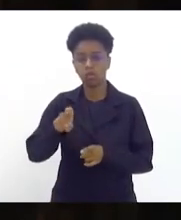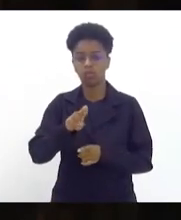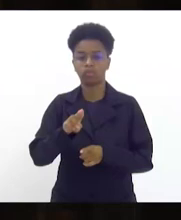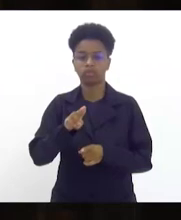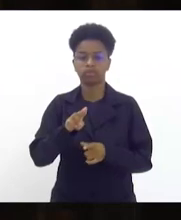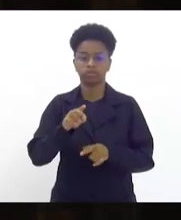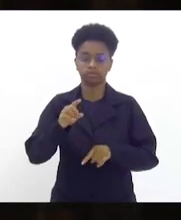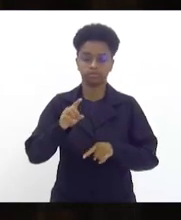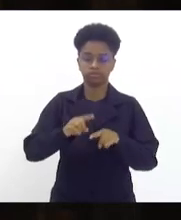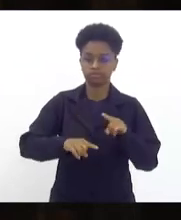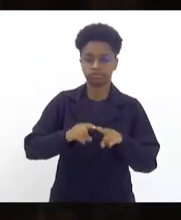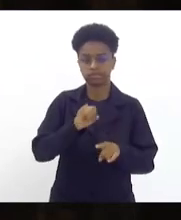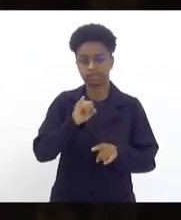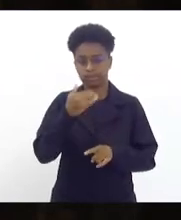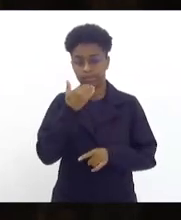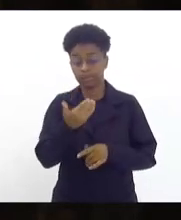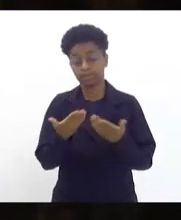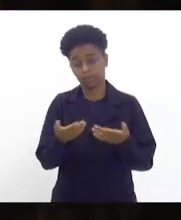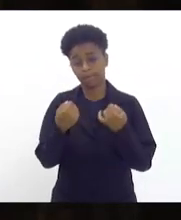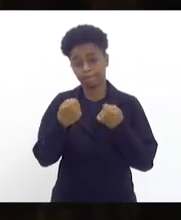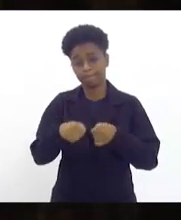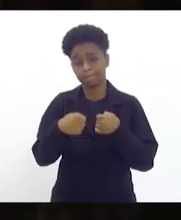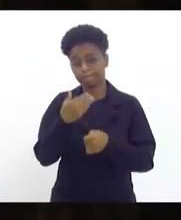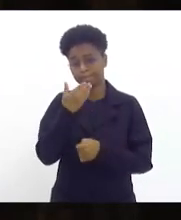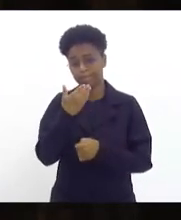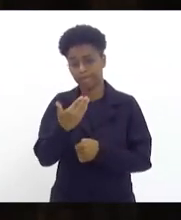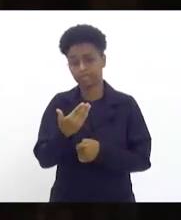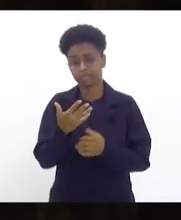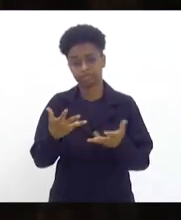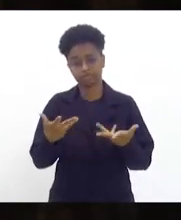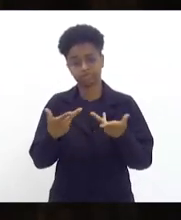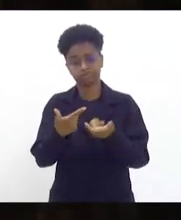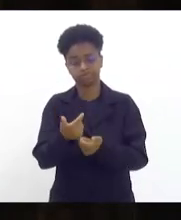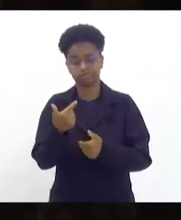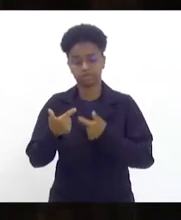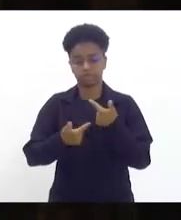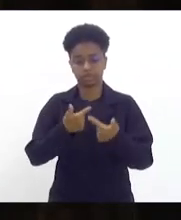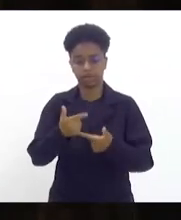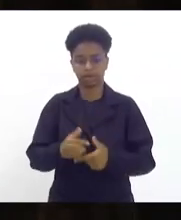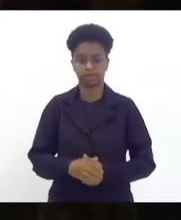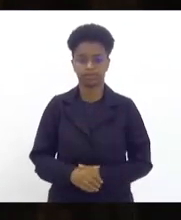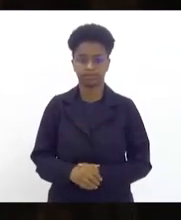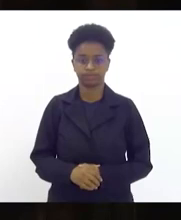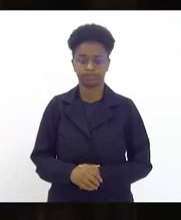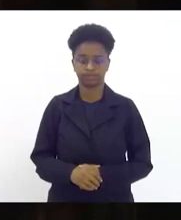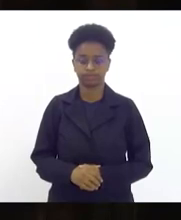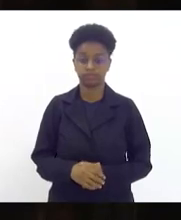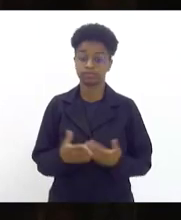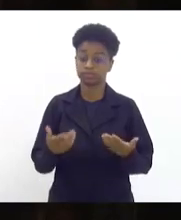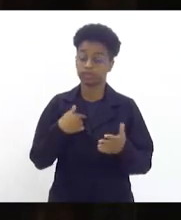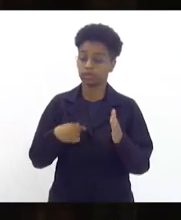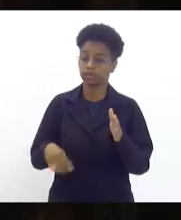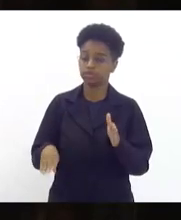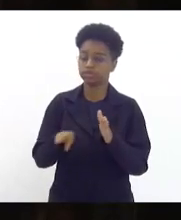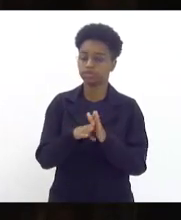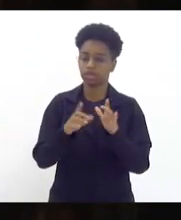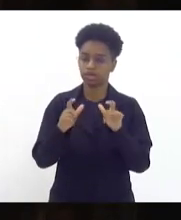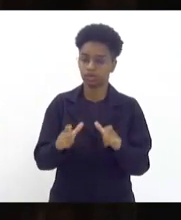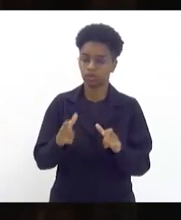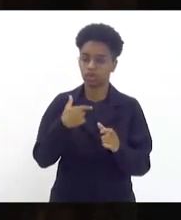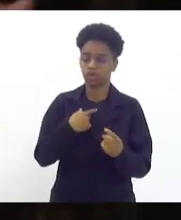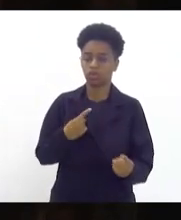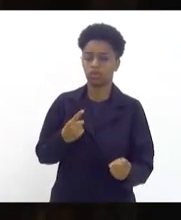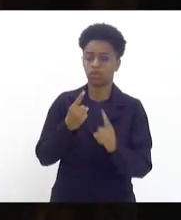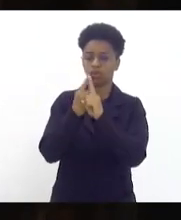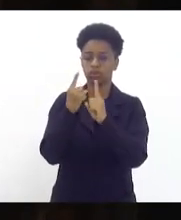exigindo assim a excelência desses trabalhos então quando ele cheguei me deparei com